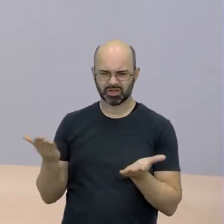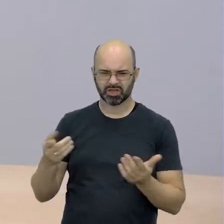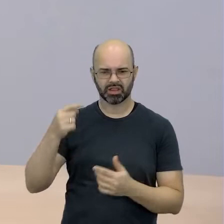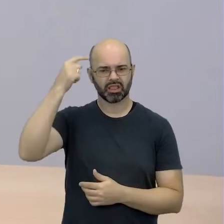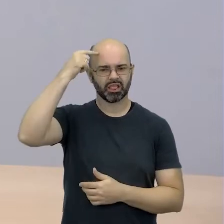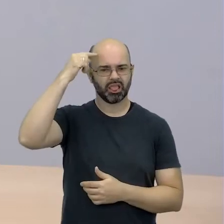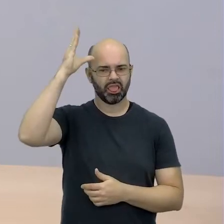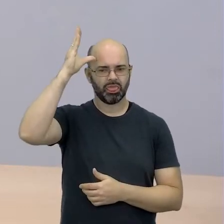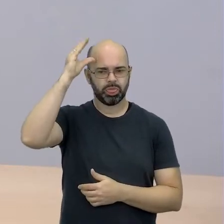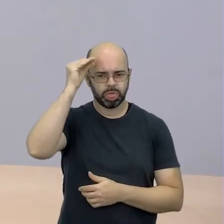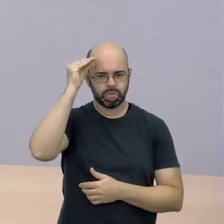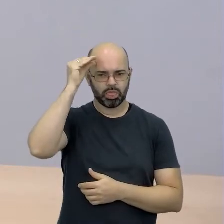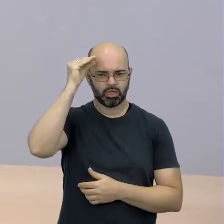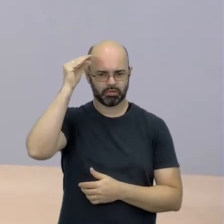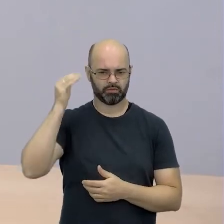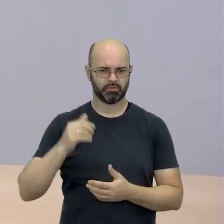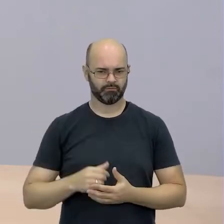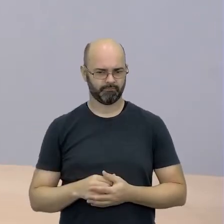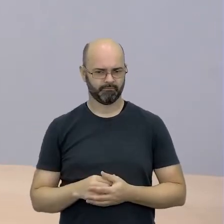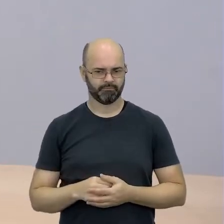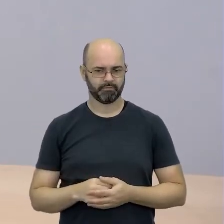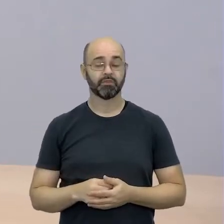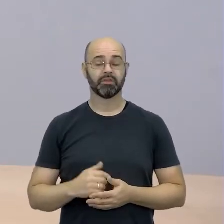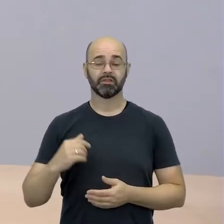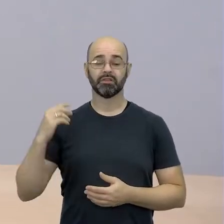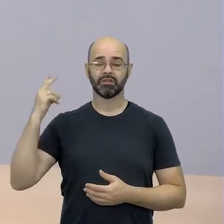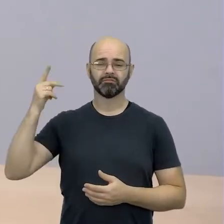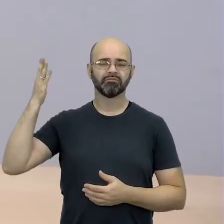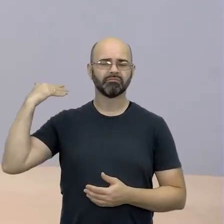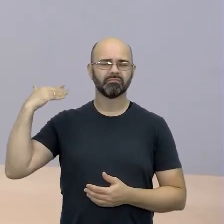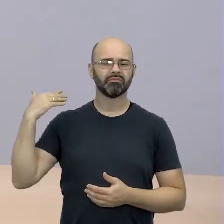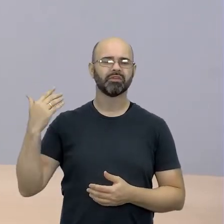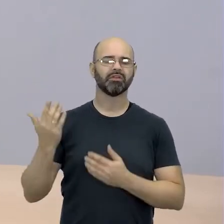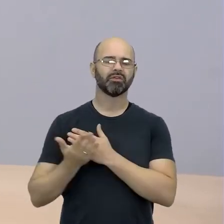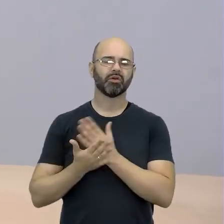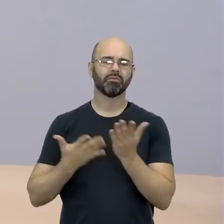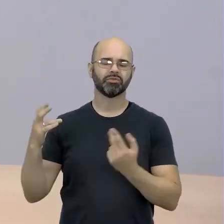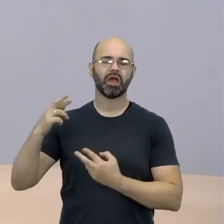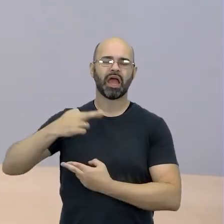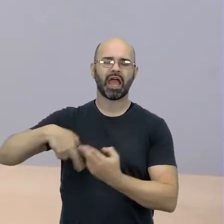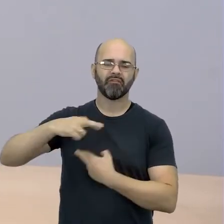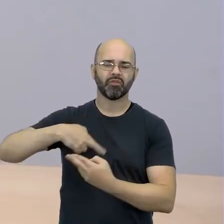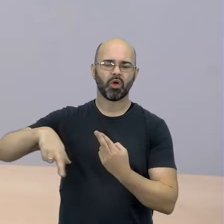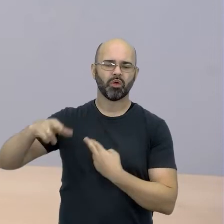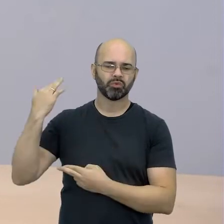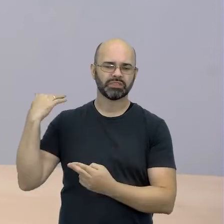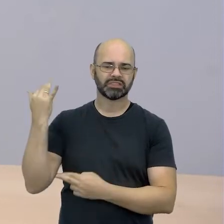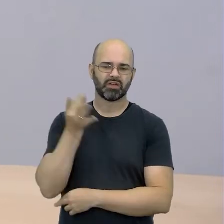da humanidade, que data desde a Revolução Francesa de